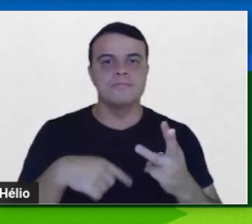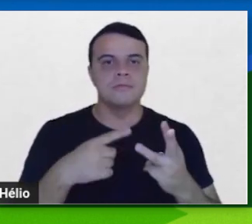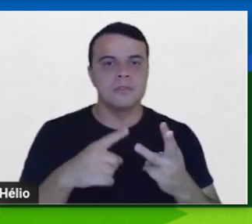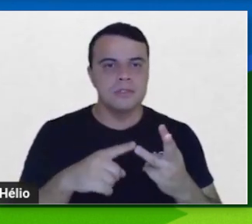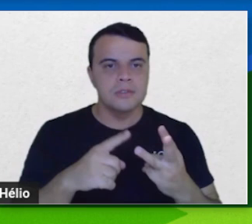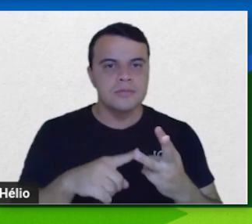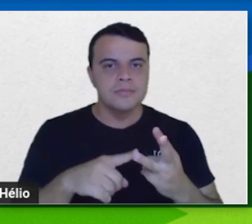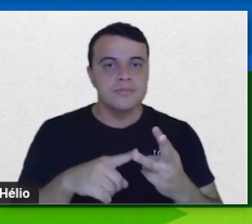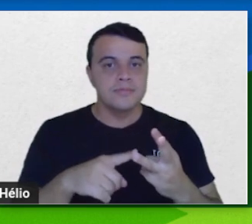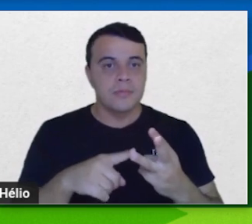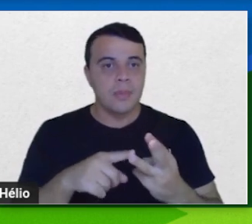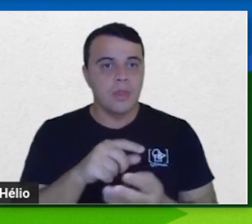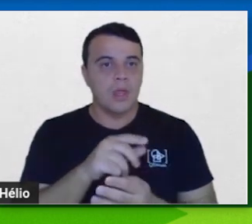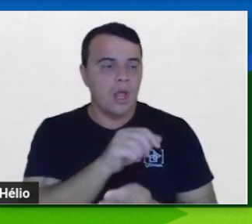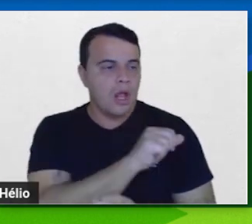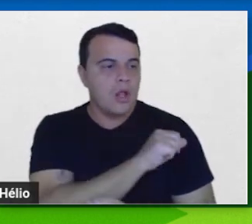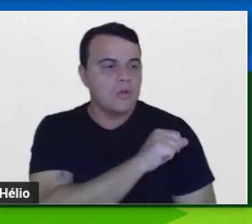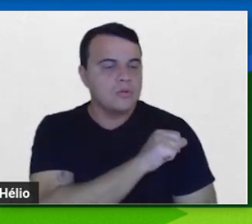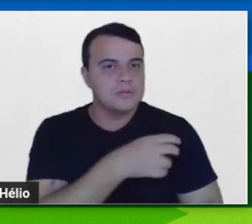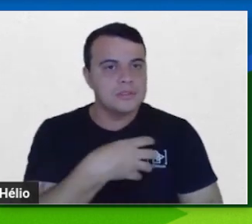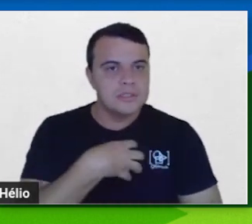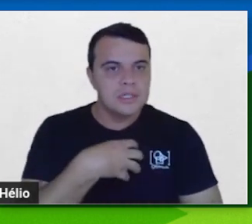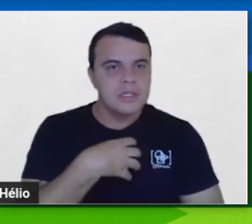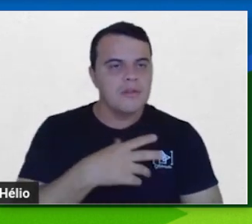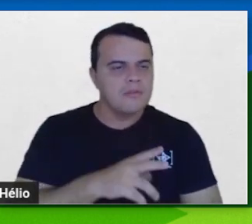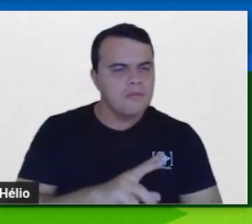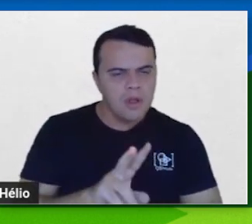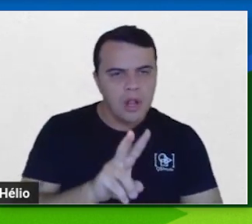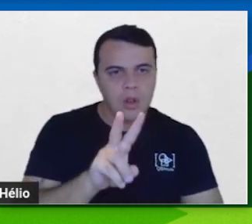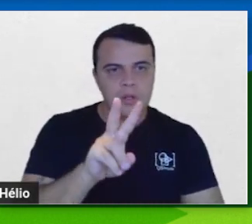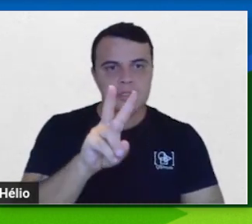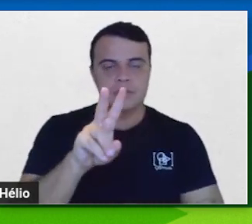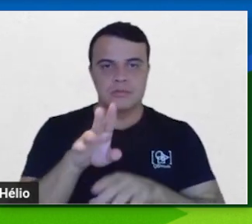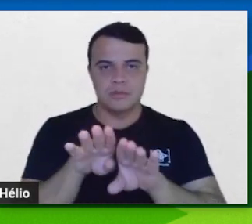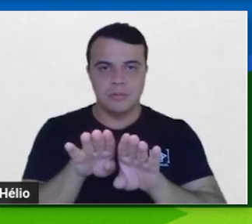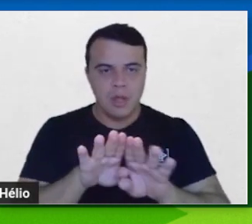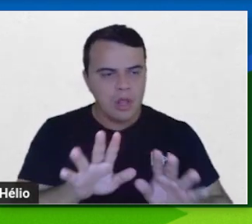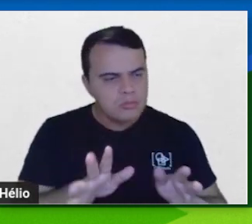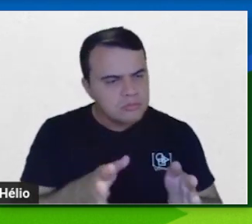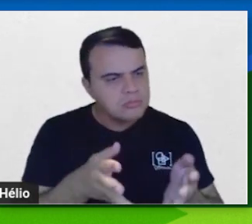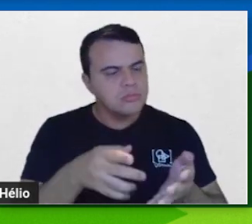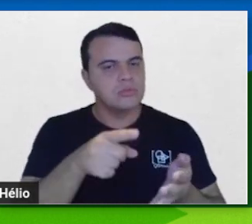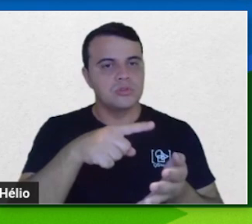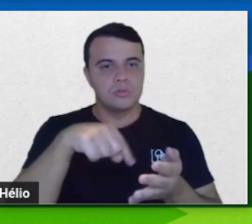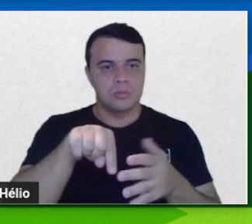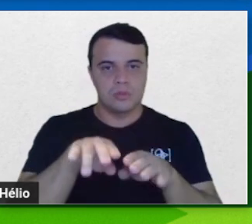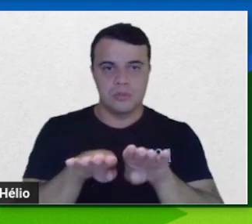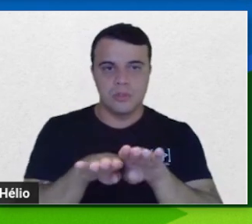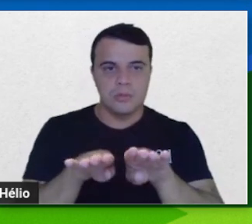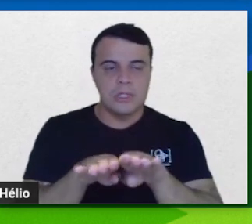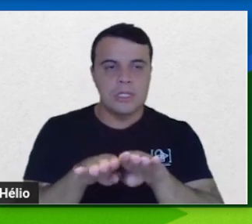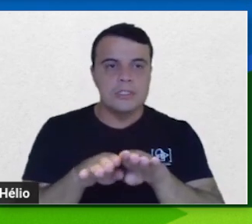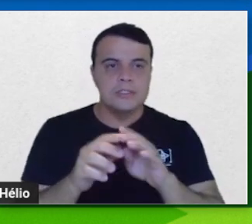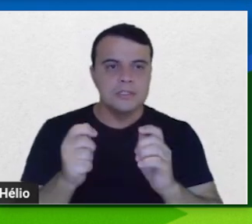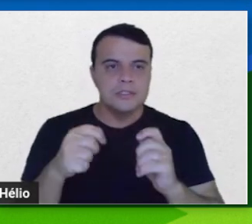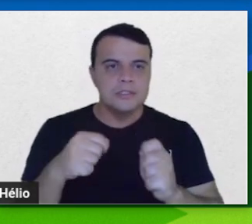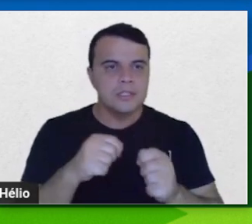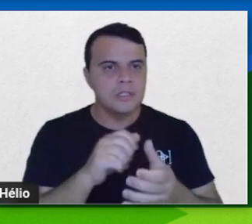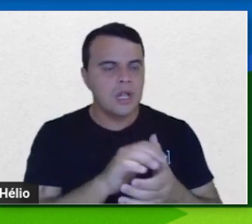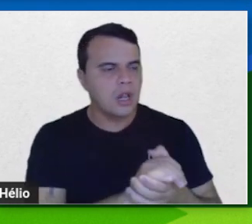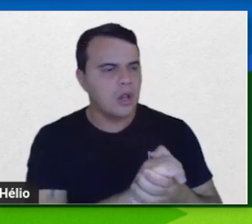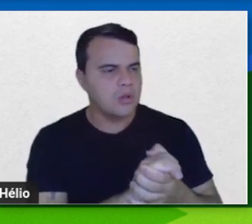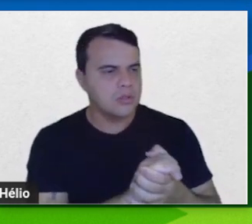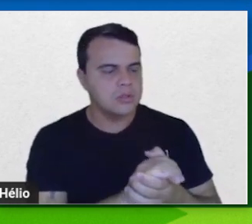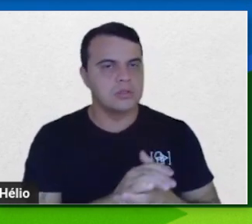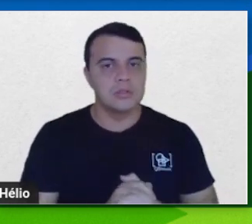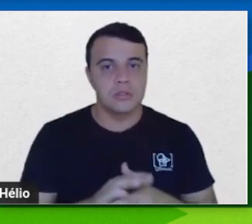Os estudantes, eles se sentem mais valorizados quando estimulados e elogiados, né?